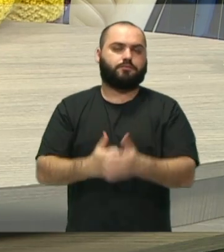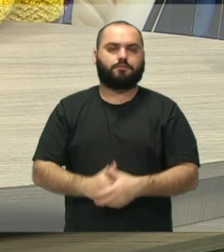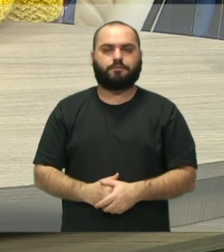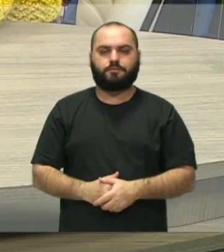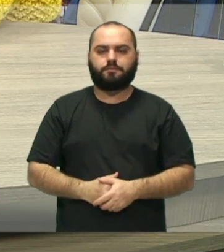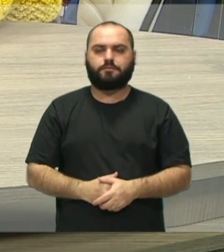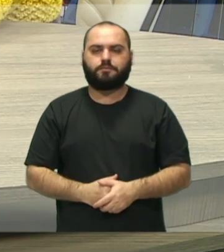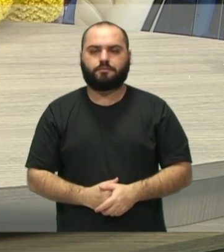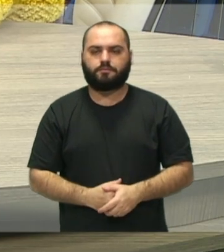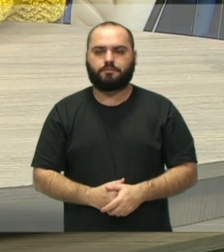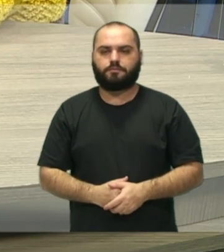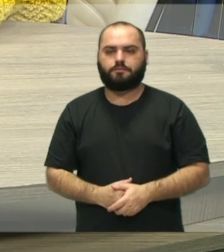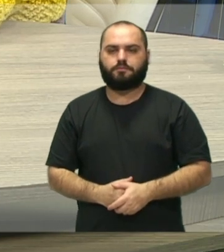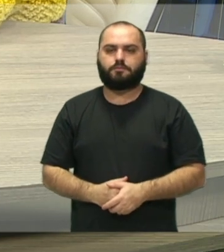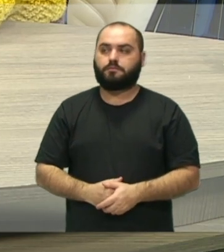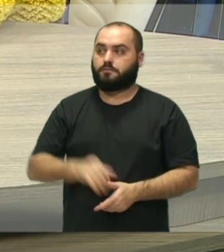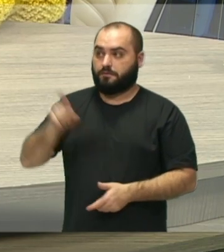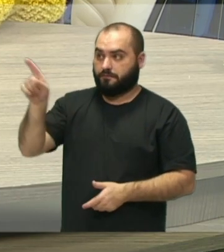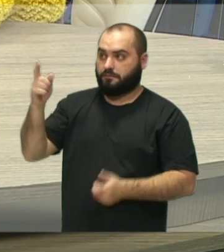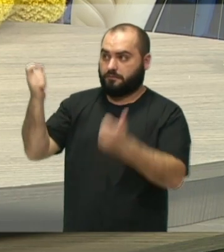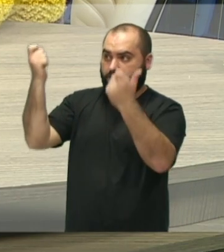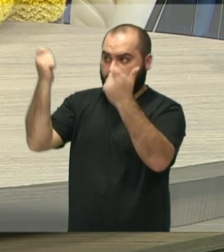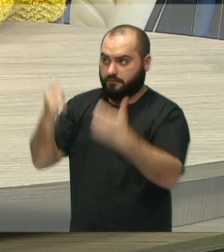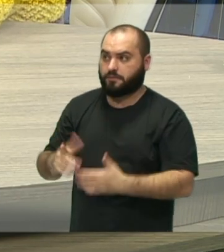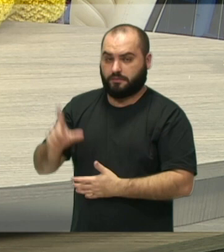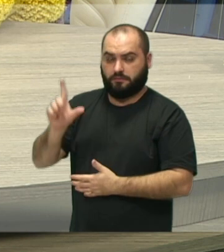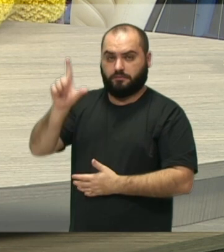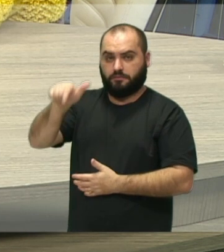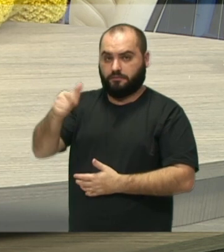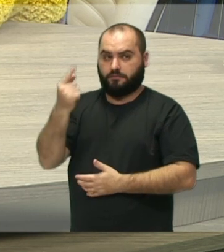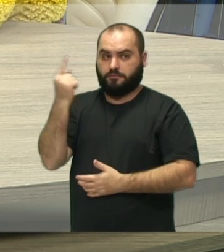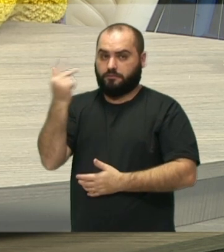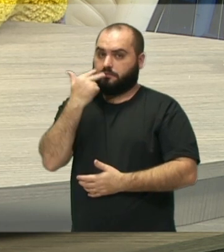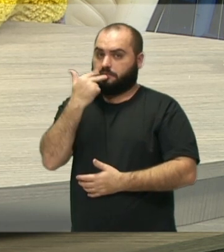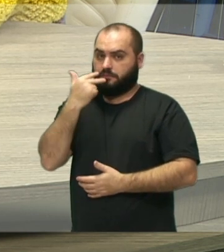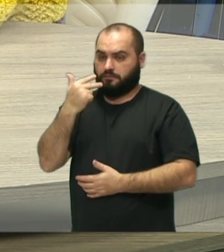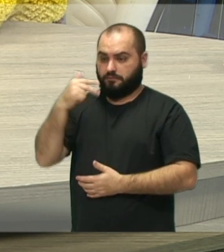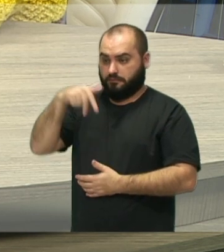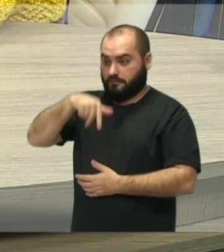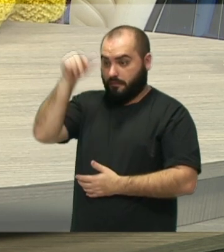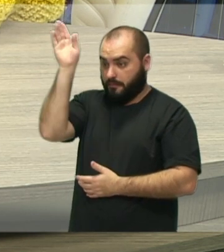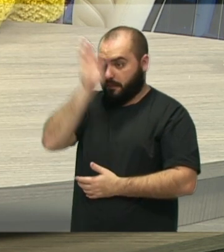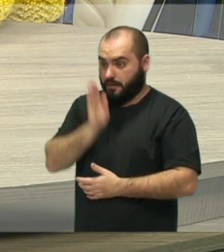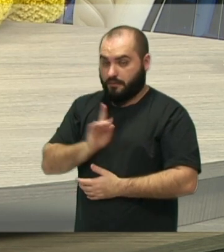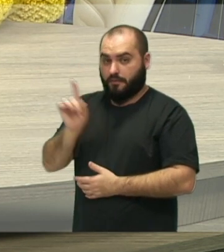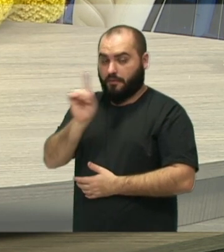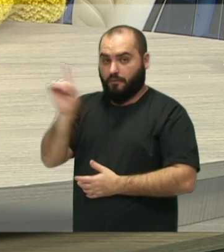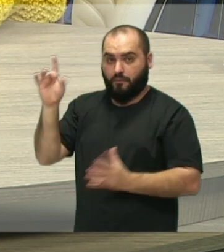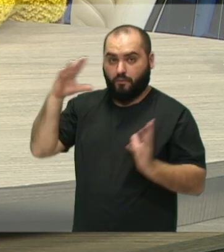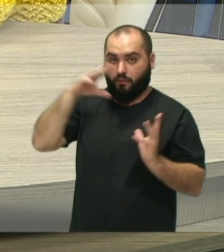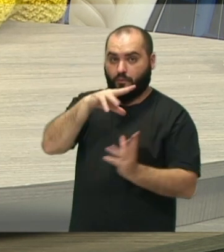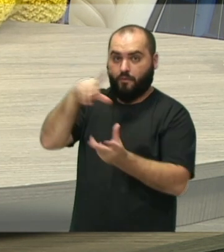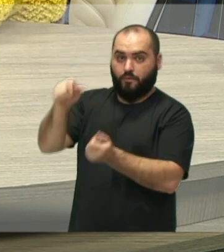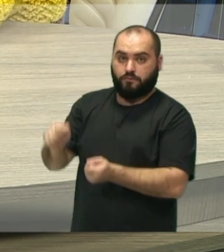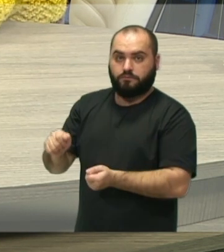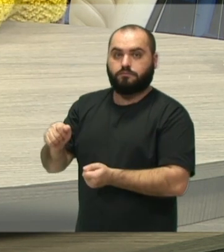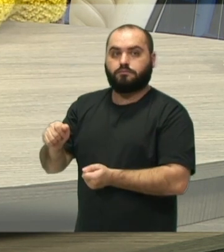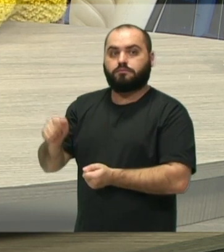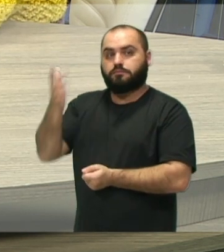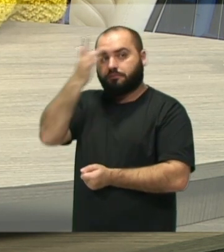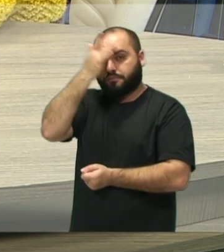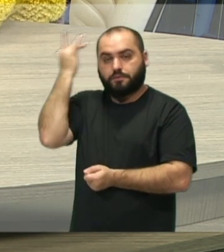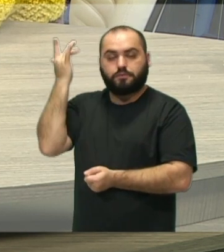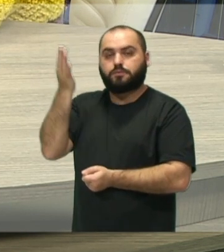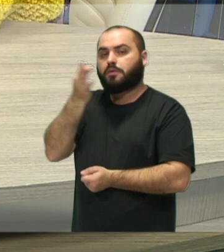uma tendência, não só aqui no Brasil, mas em várias partes do mundo, das pessoas optarem, passarem a